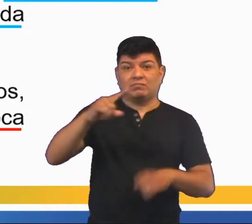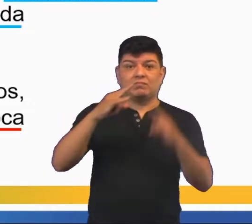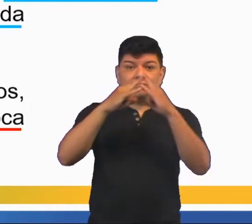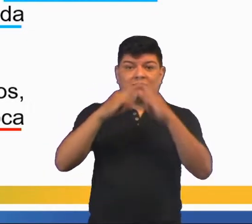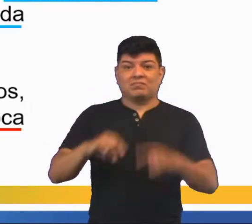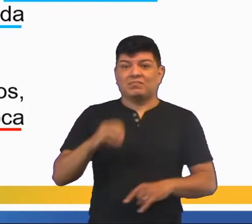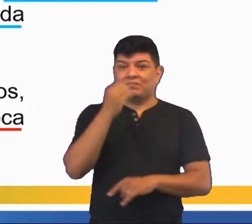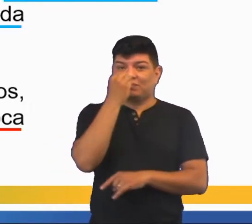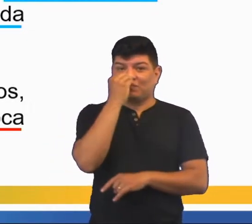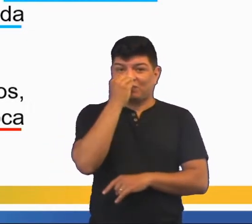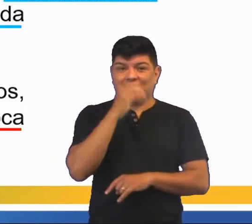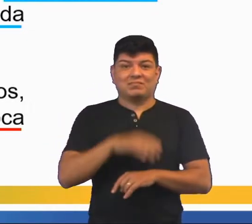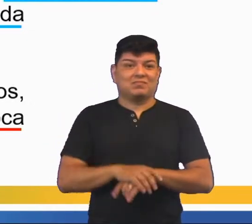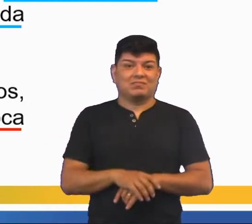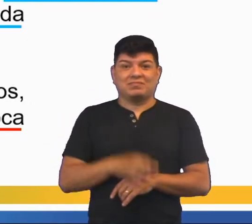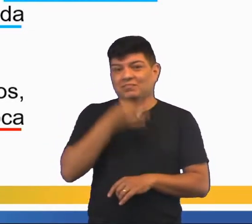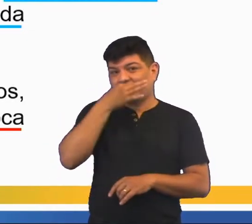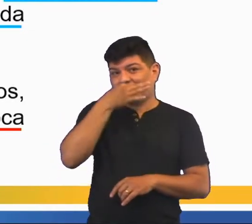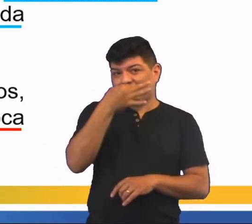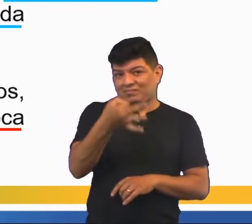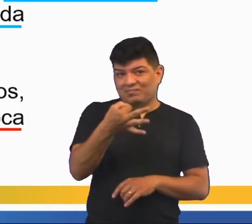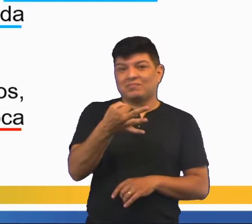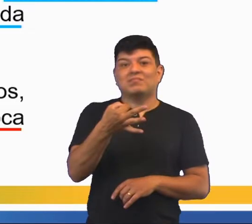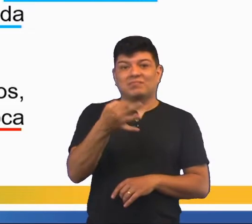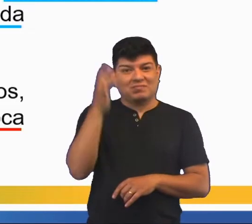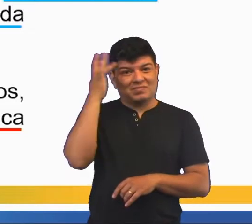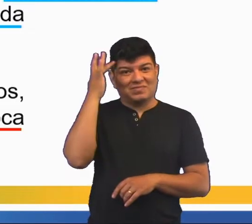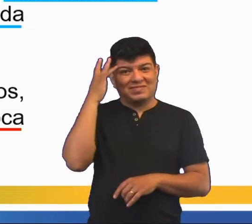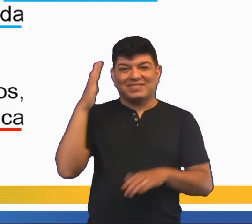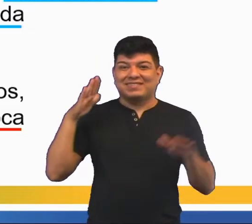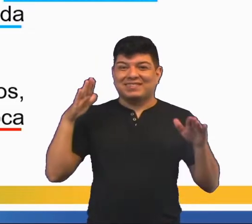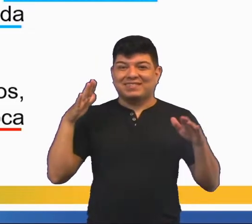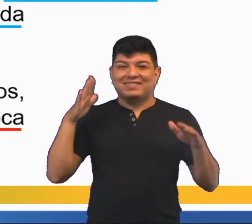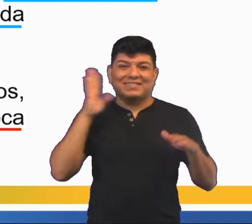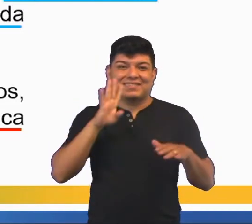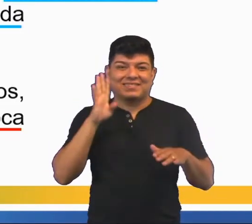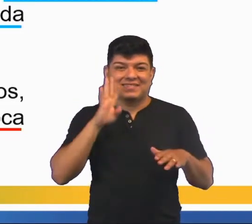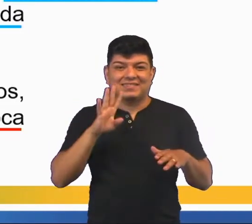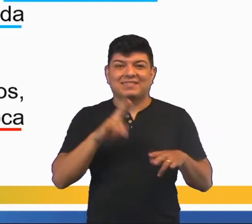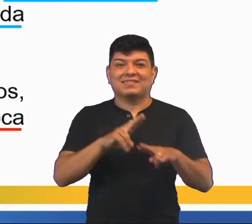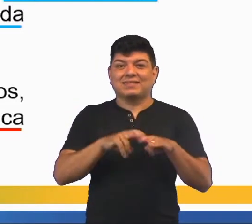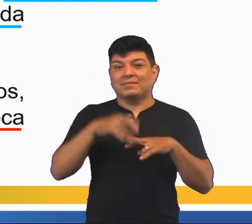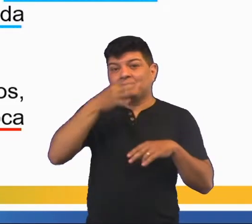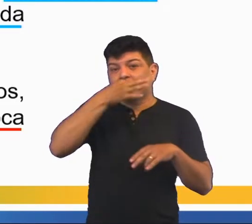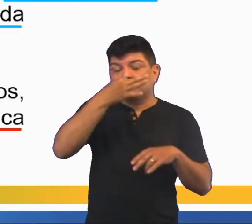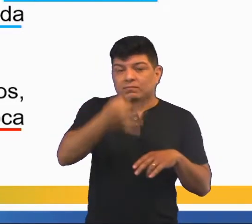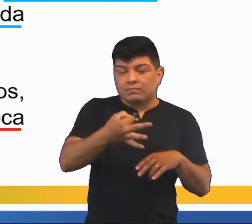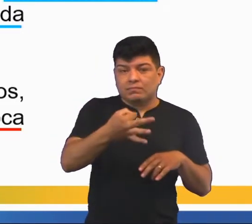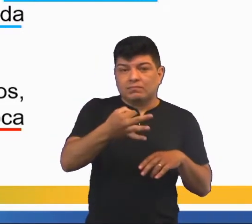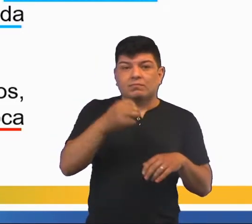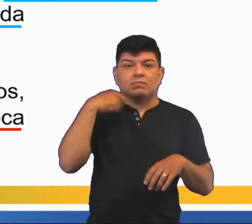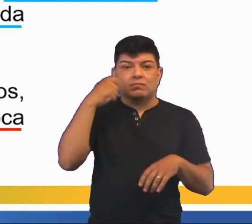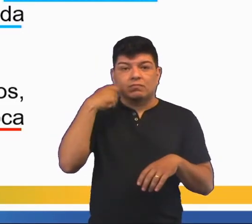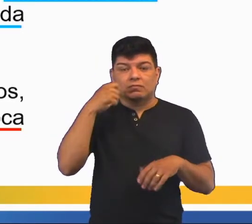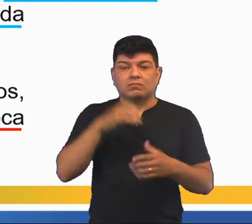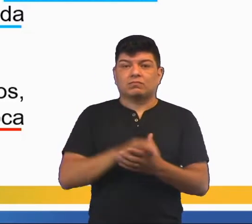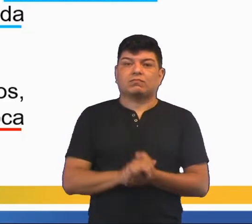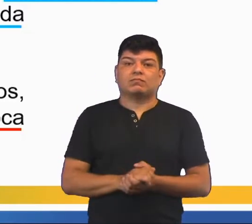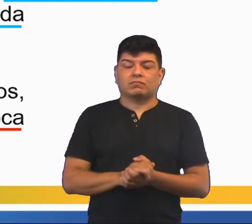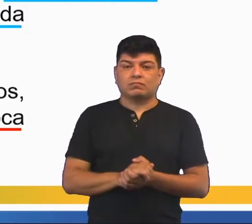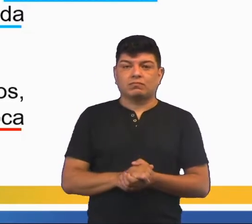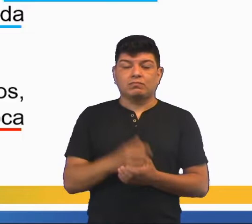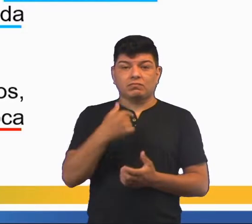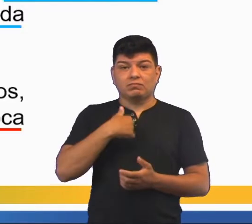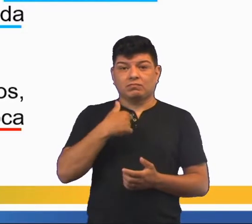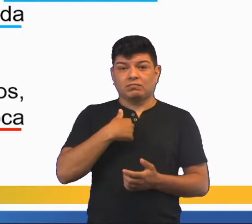no circo, né? Ela está expressando uma opinião que ela acha super divertido. Então, é uma opinião do autor.